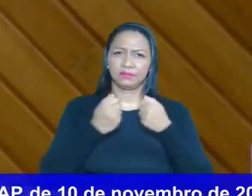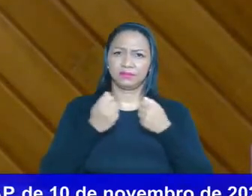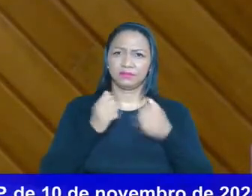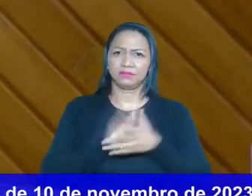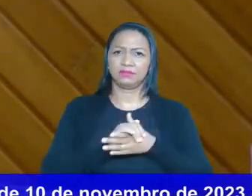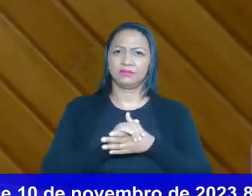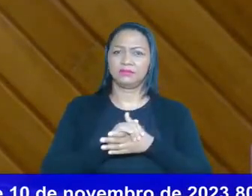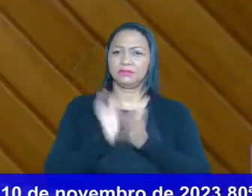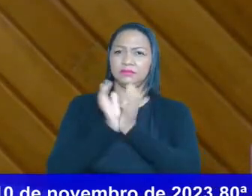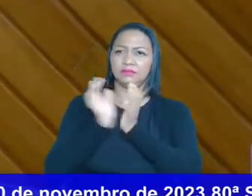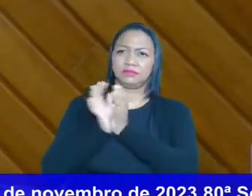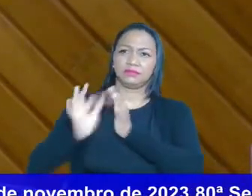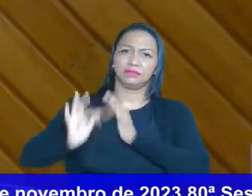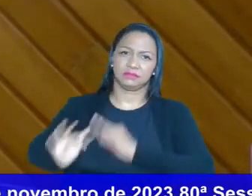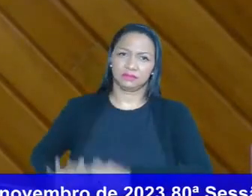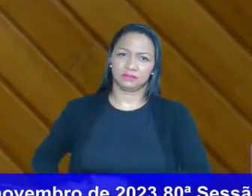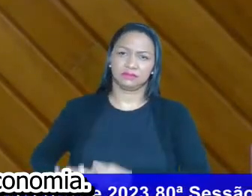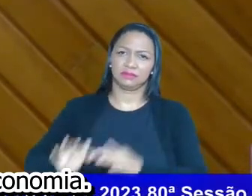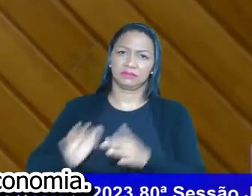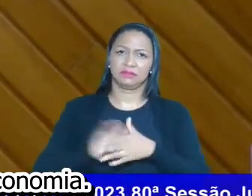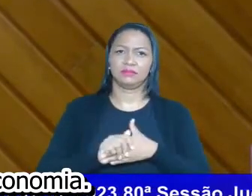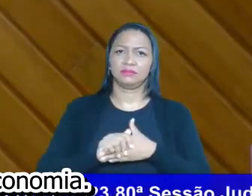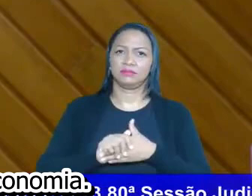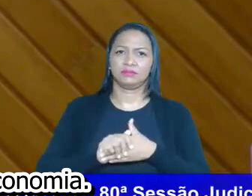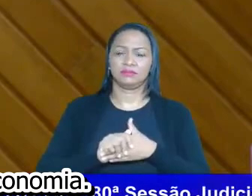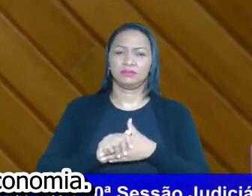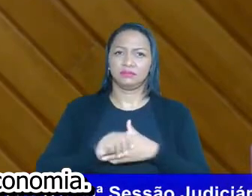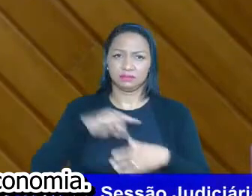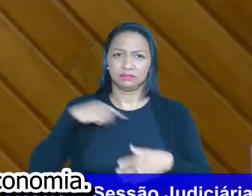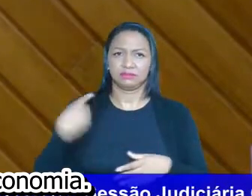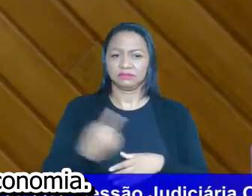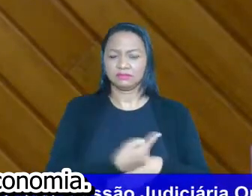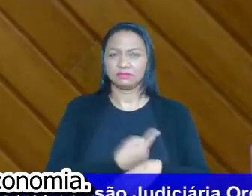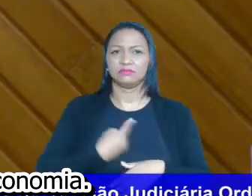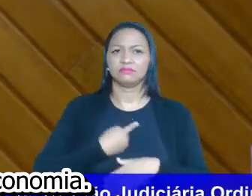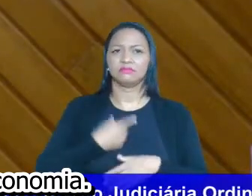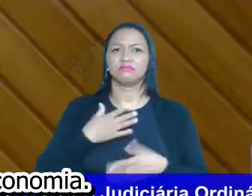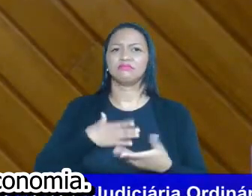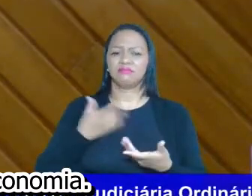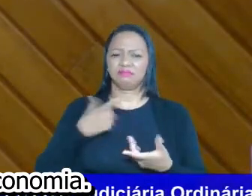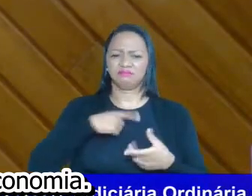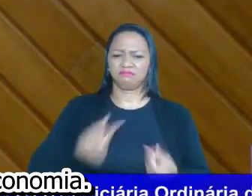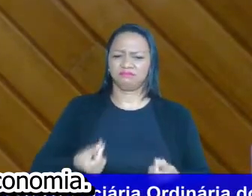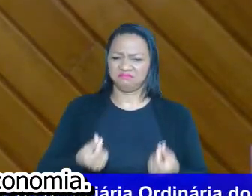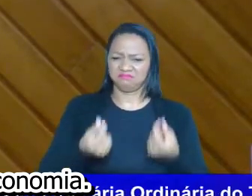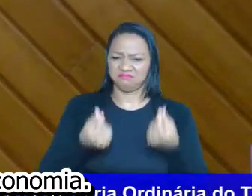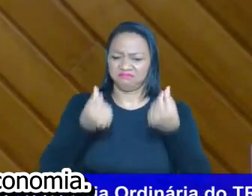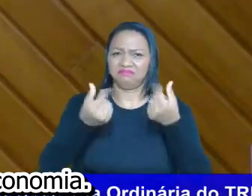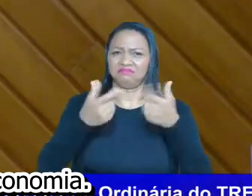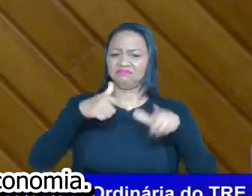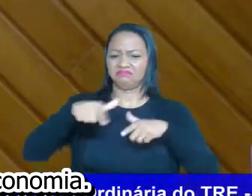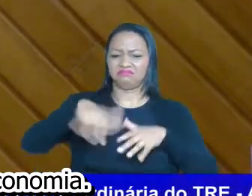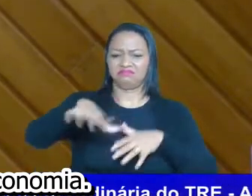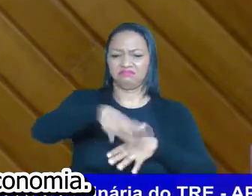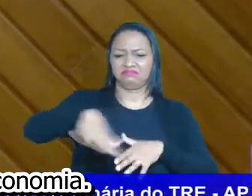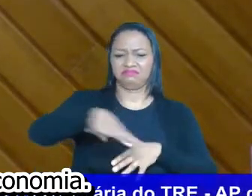que o NACEP, aqui eu sou economista, 30 anos de